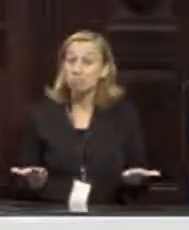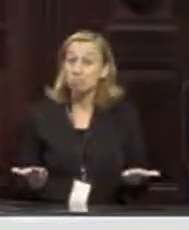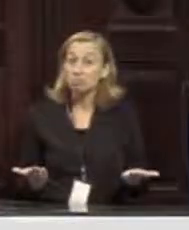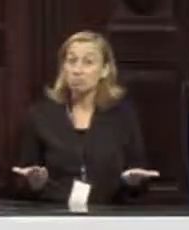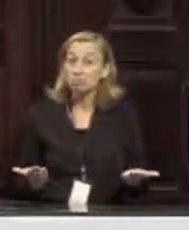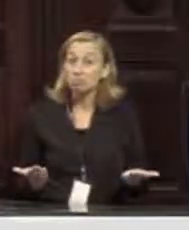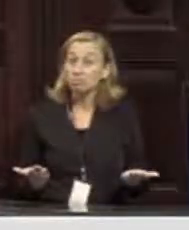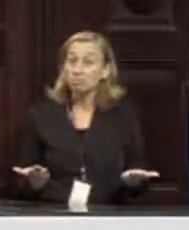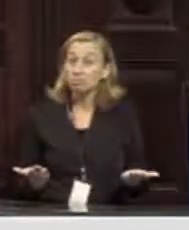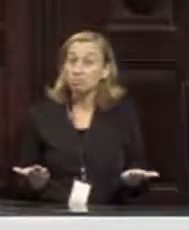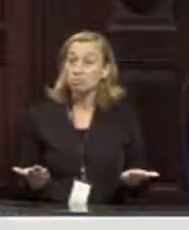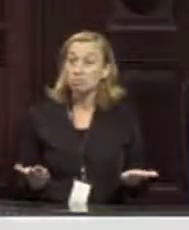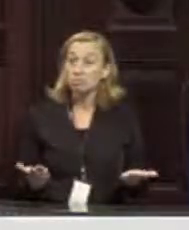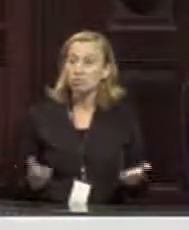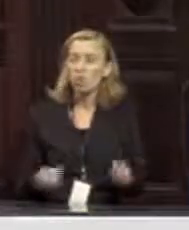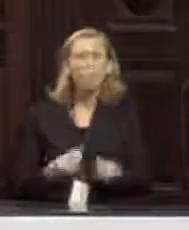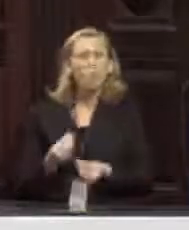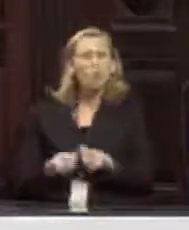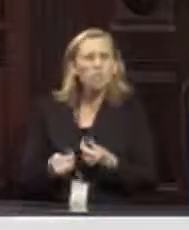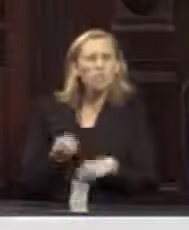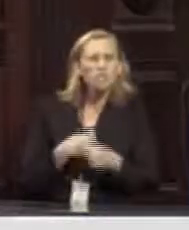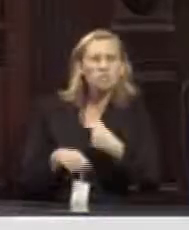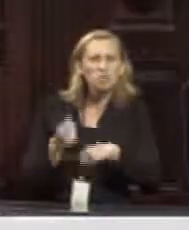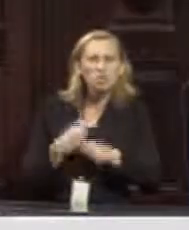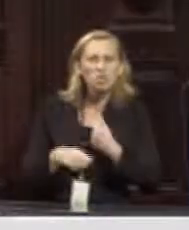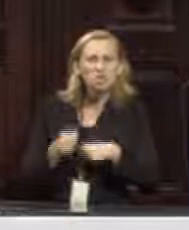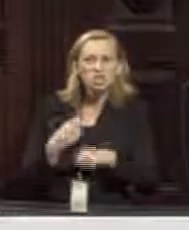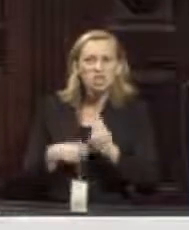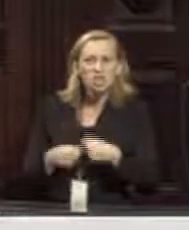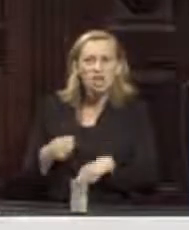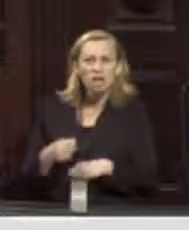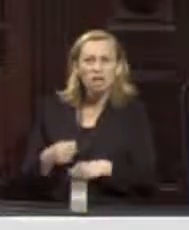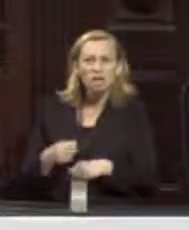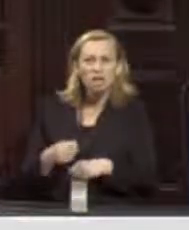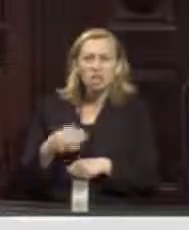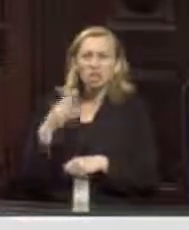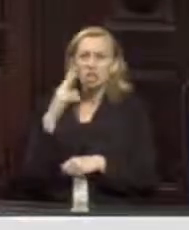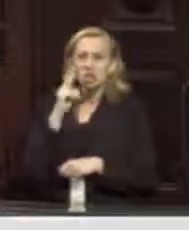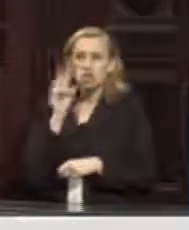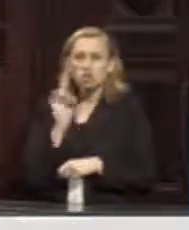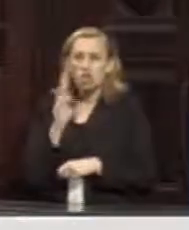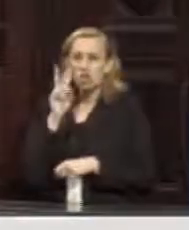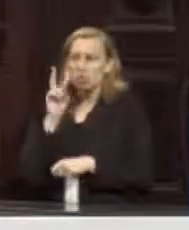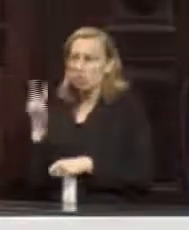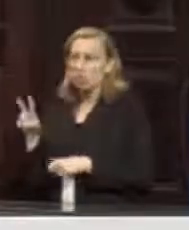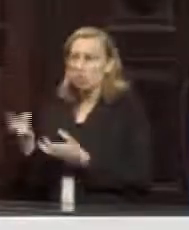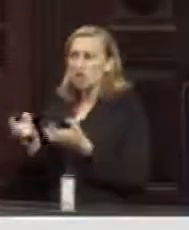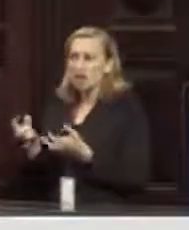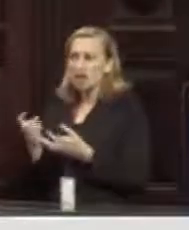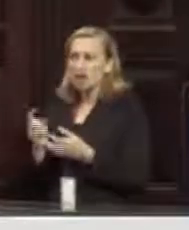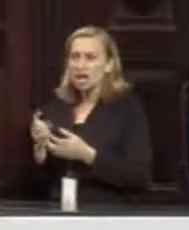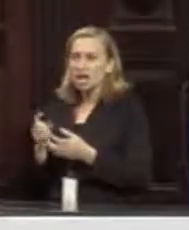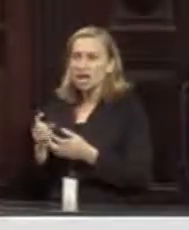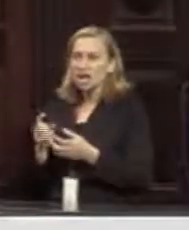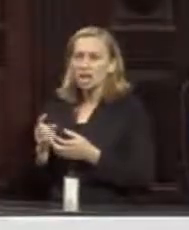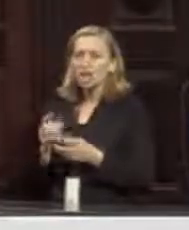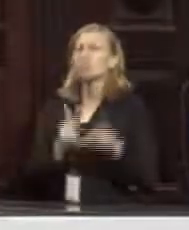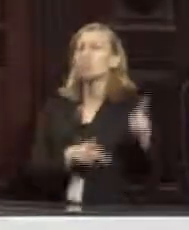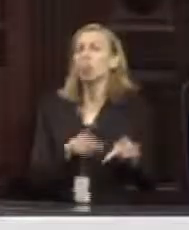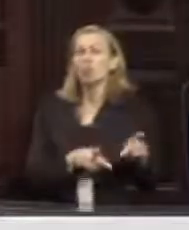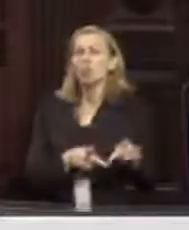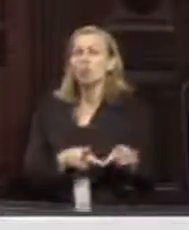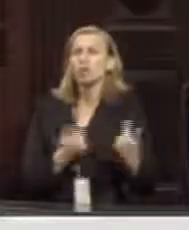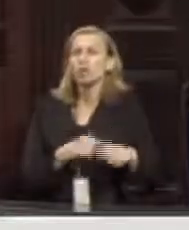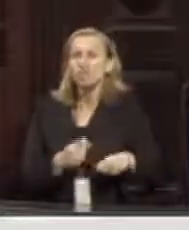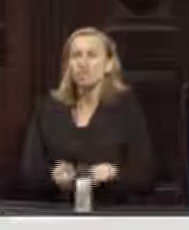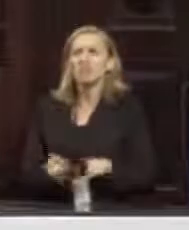reestruturação administrativa é esta que não olha para o servidor, que é exatamente a pessoa mais importante na